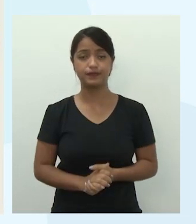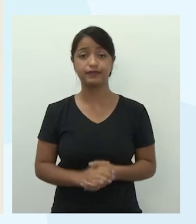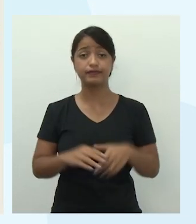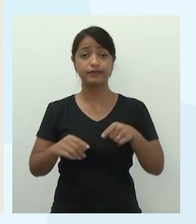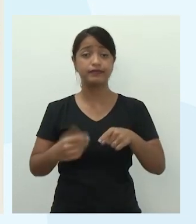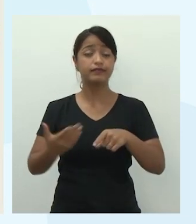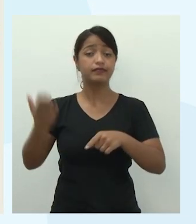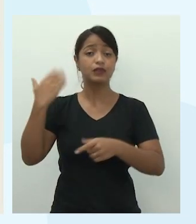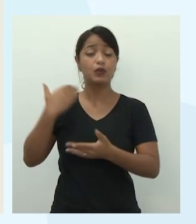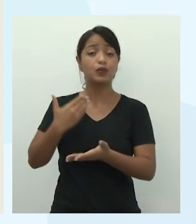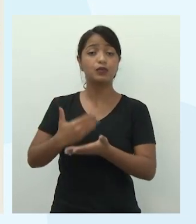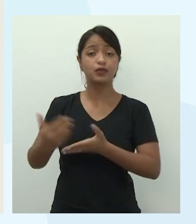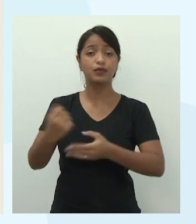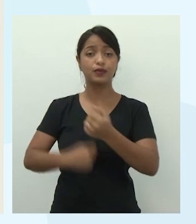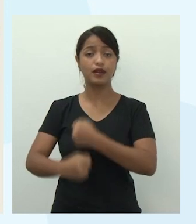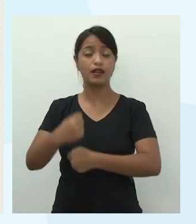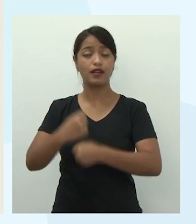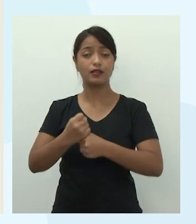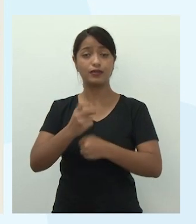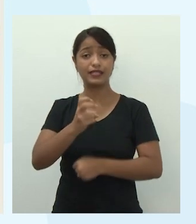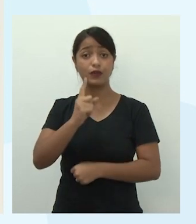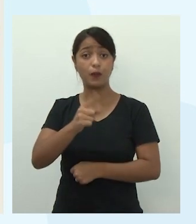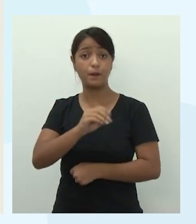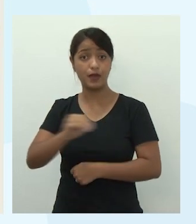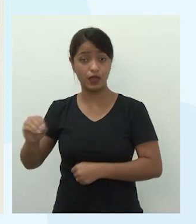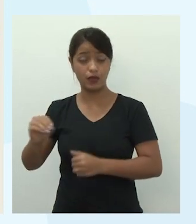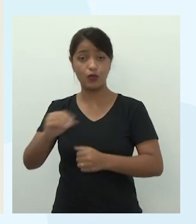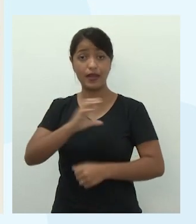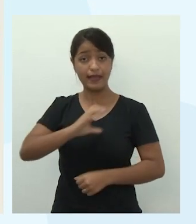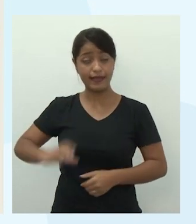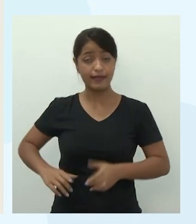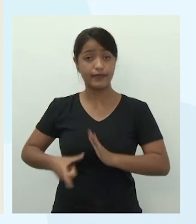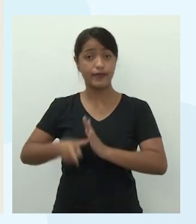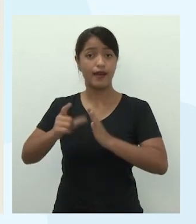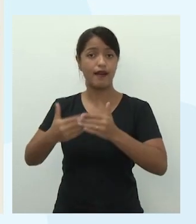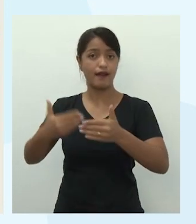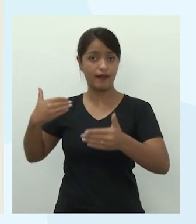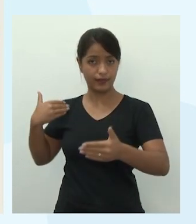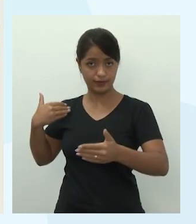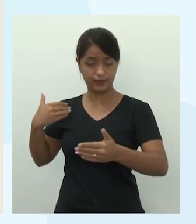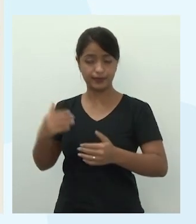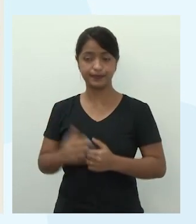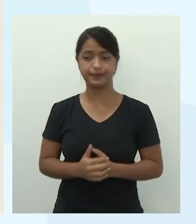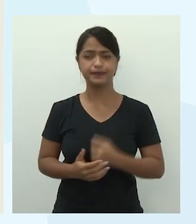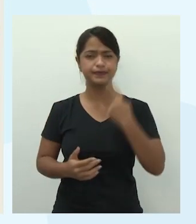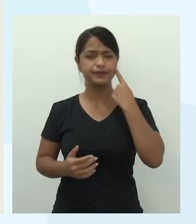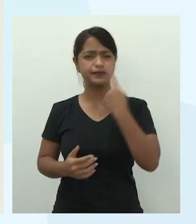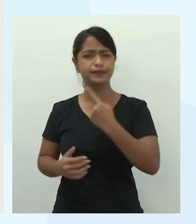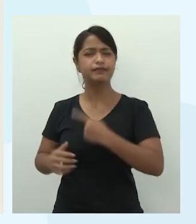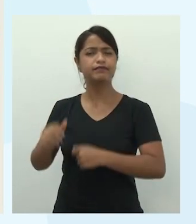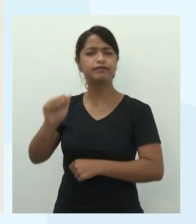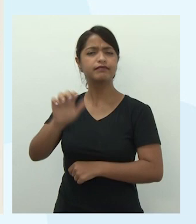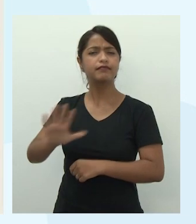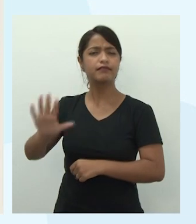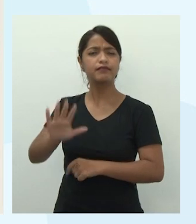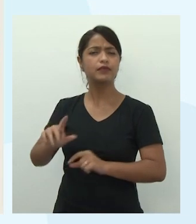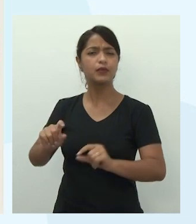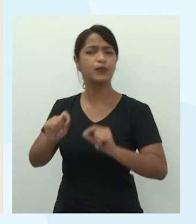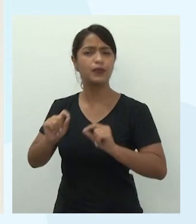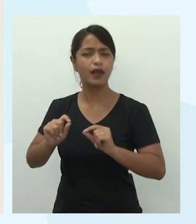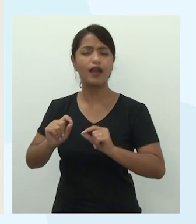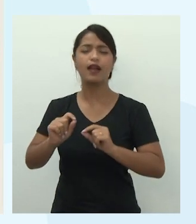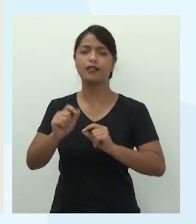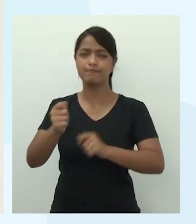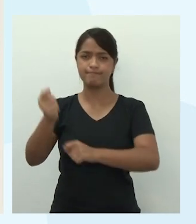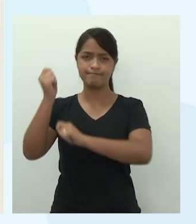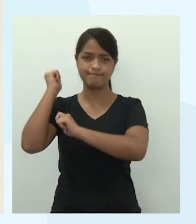ano 5000 antes de Cristo. E vocês vejam que o que está simbolizando ali é um machado, ou seja, um